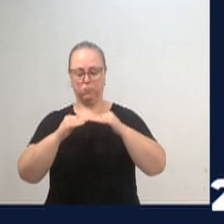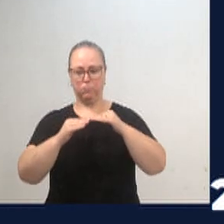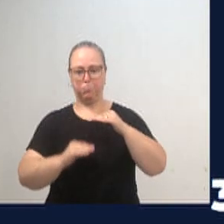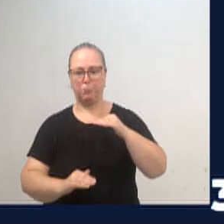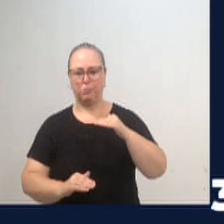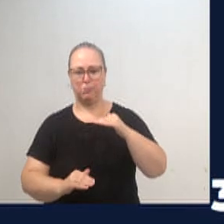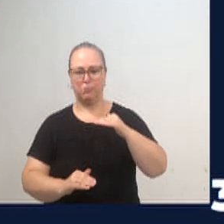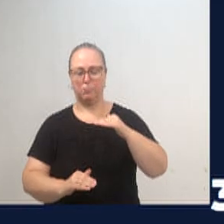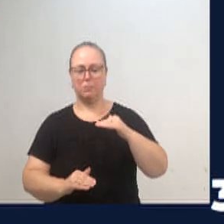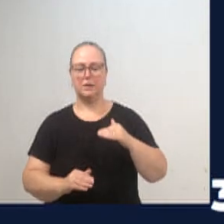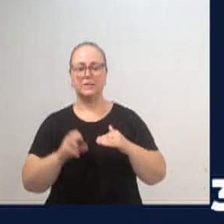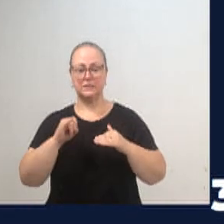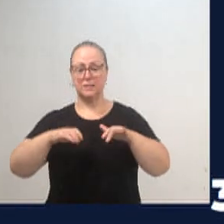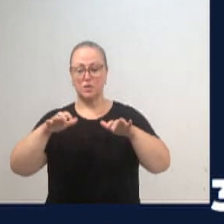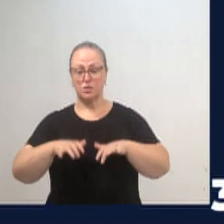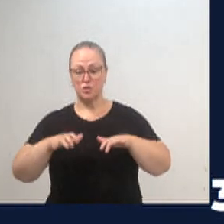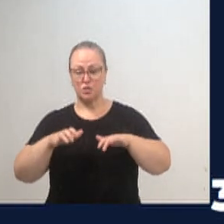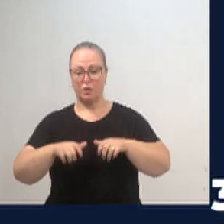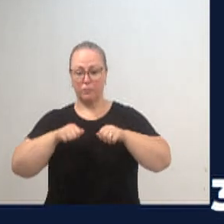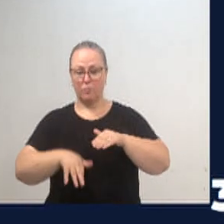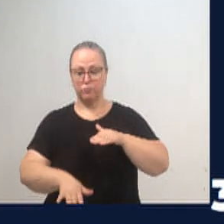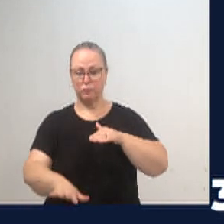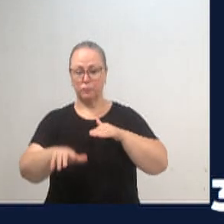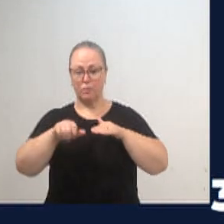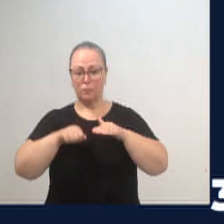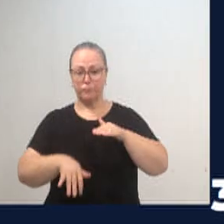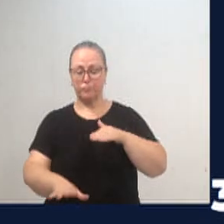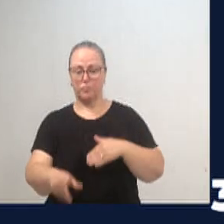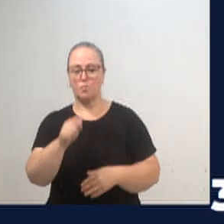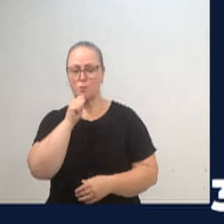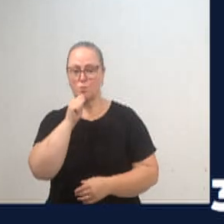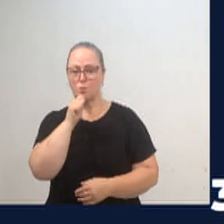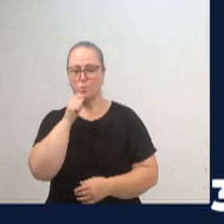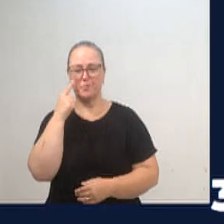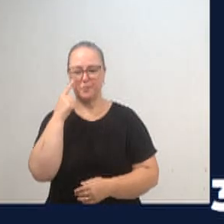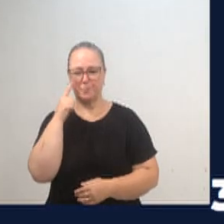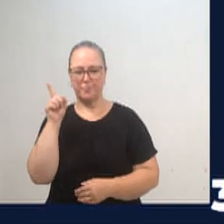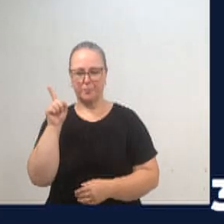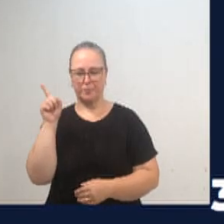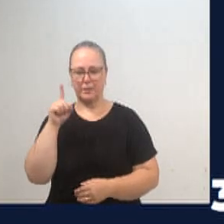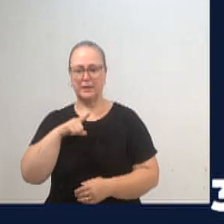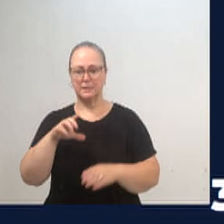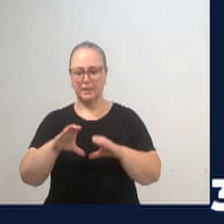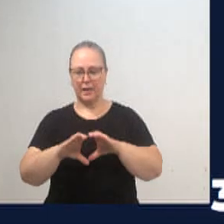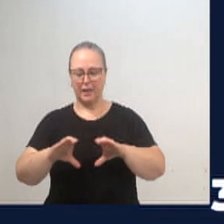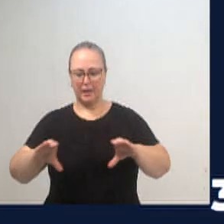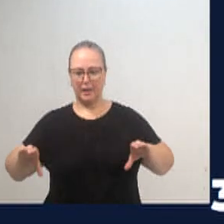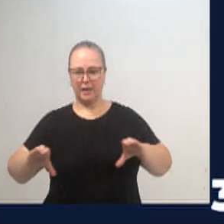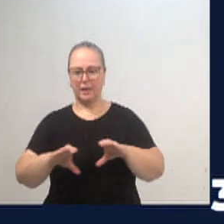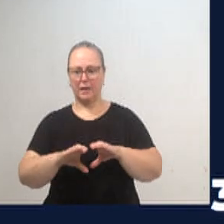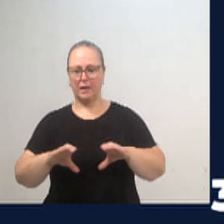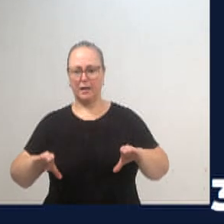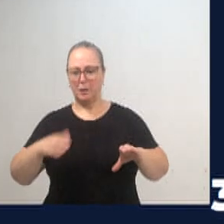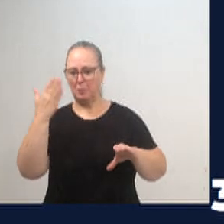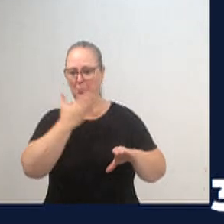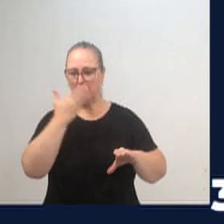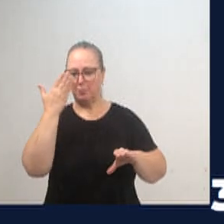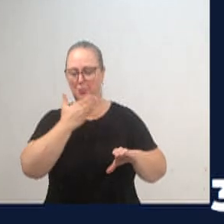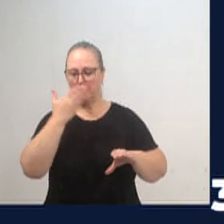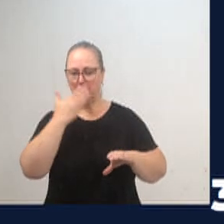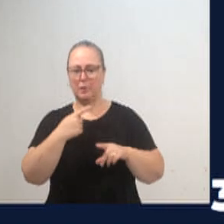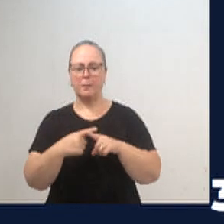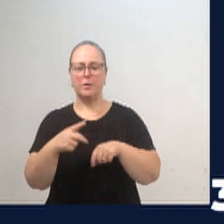enfim. E quando a chuva vem, a água não consegue escoar. Ali nessa foto aqui, inclusive, existe um bueiro ali, que não dá para ver direito, é uma galeria razoavelmente grande, acredito